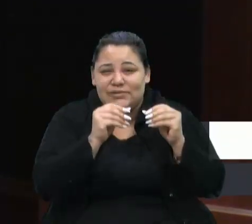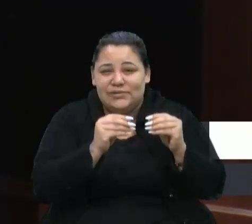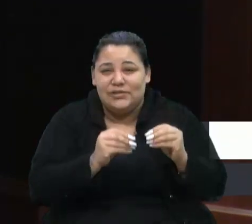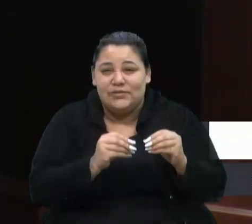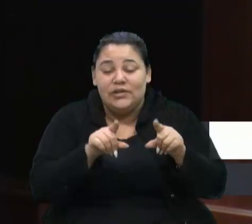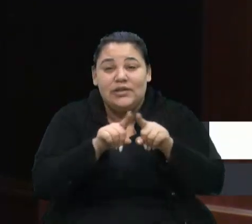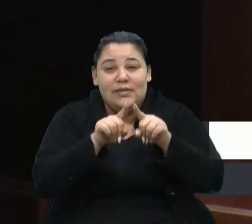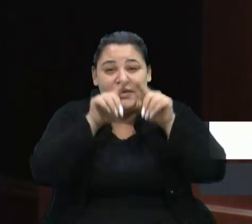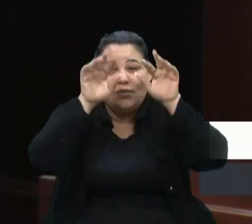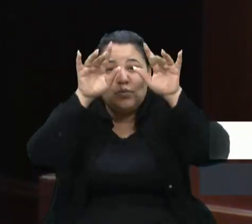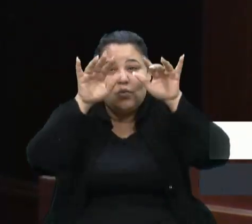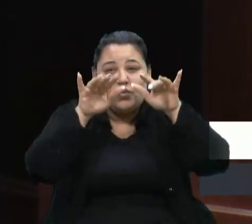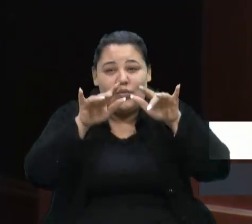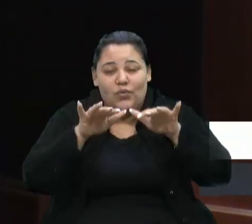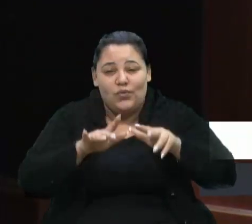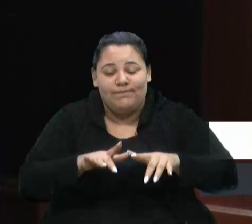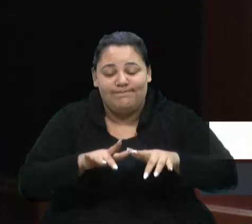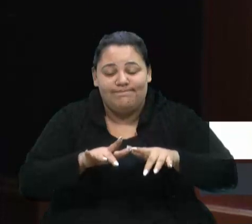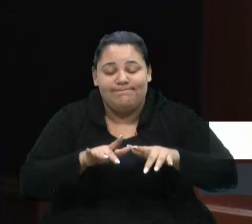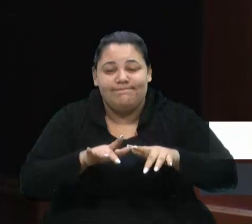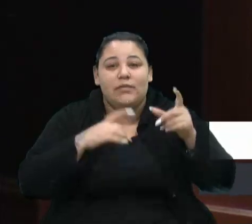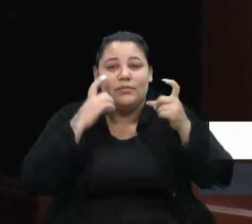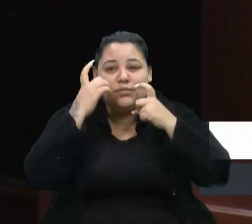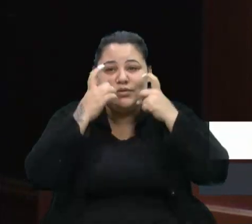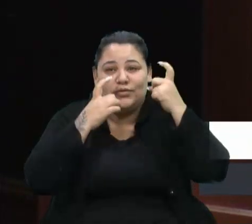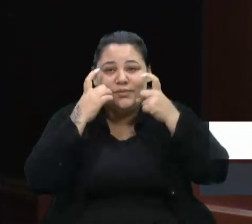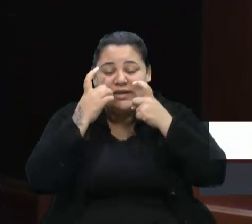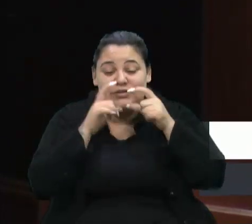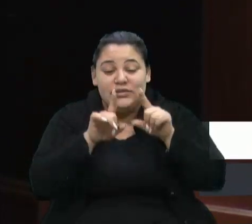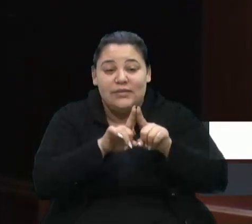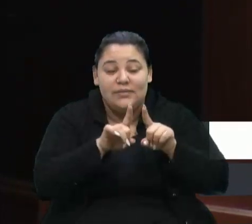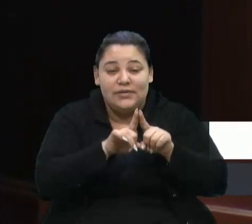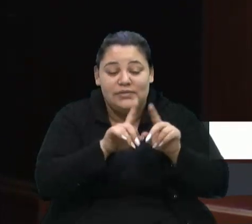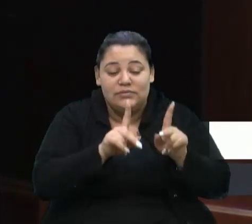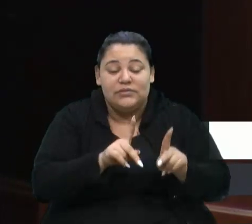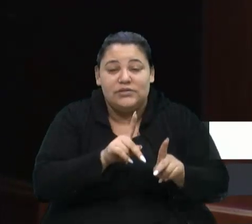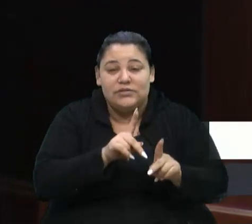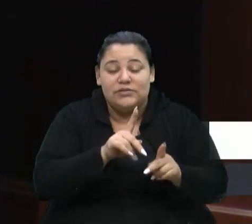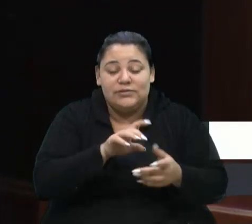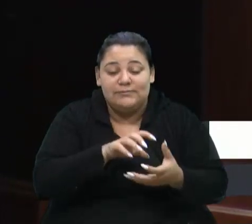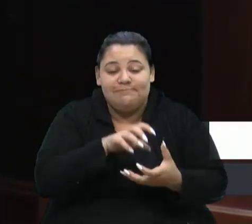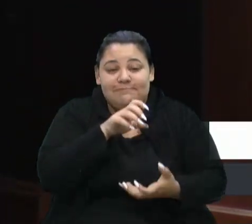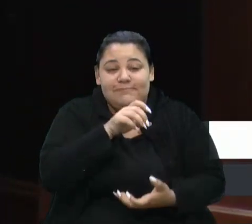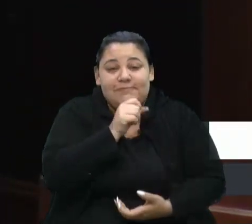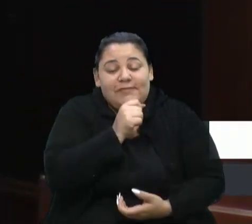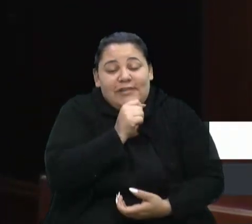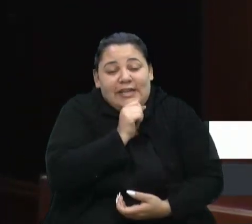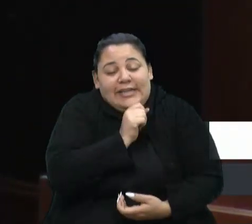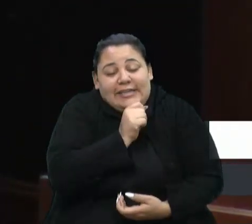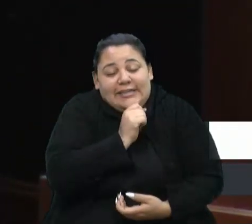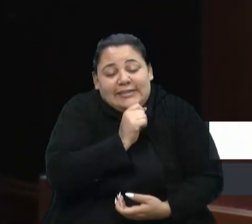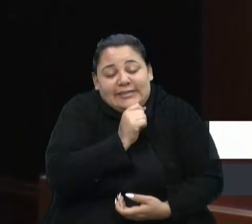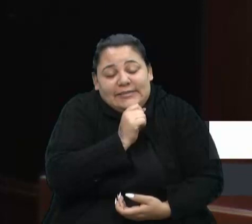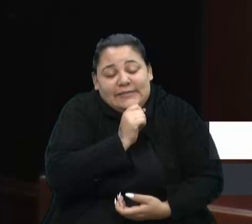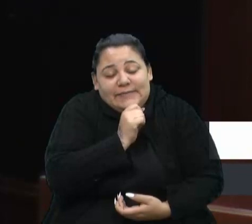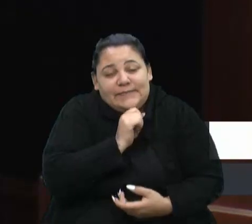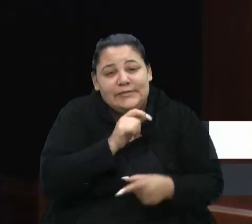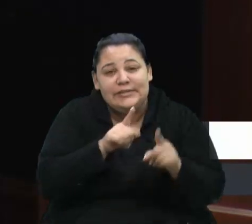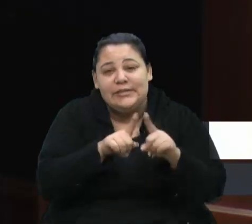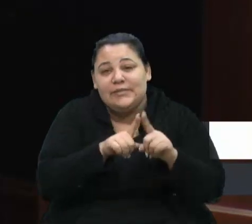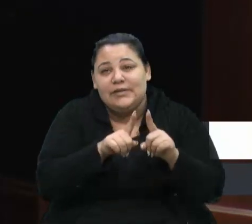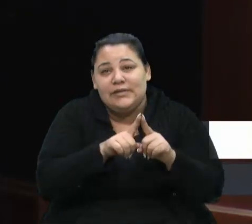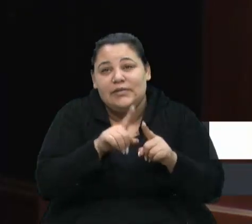neve. E preocupado aí com nossos velhinhos. Nossa cidade, há uma